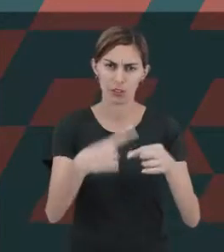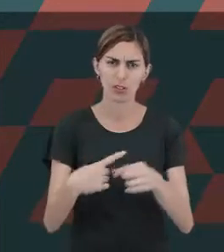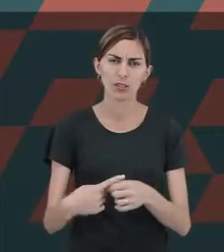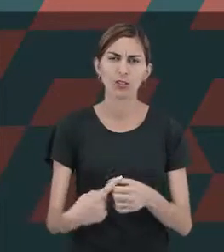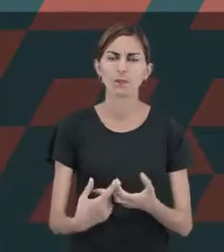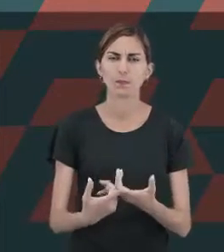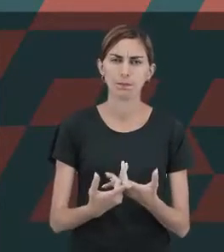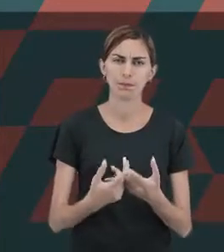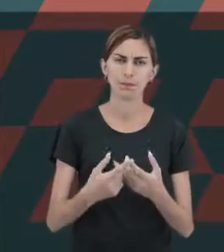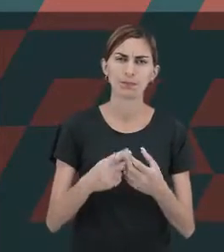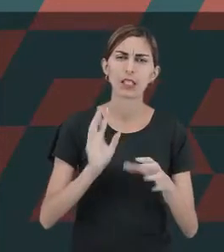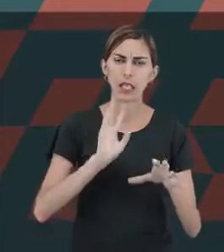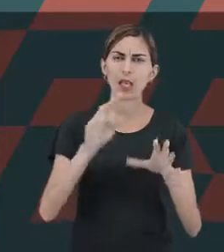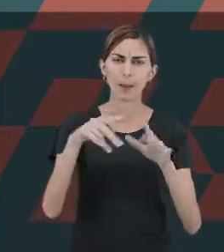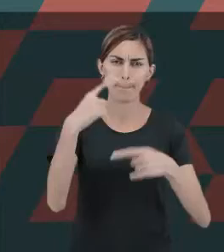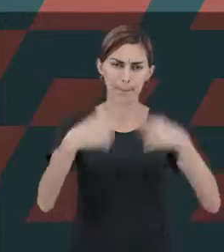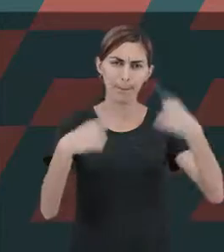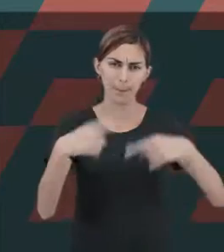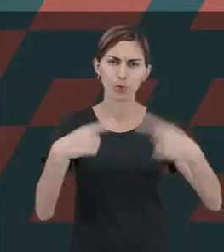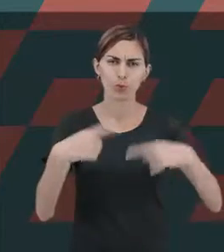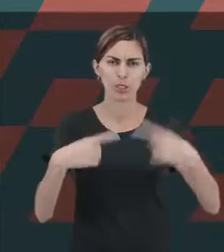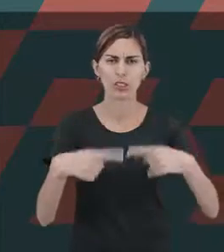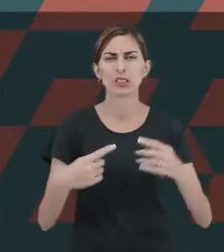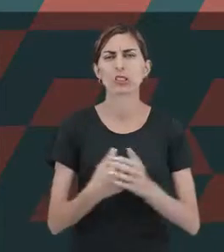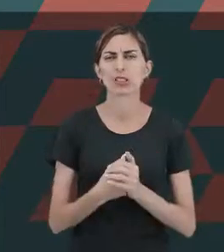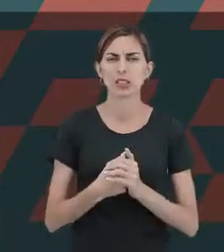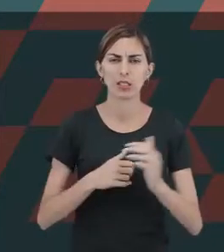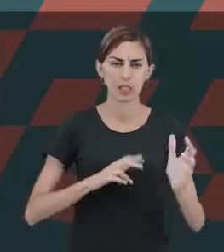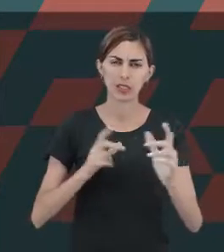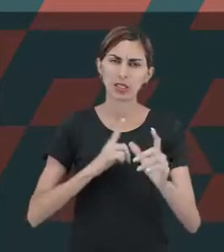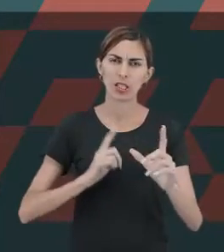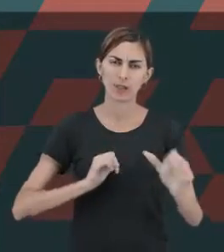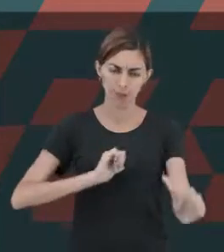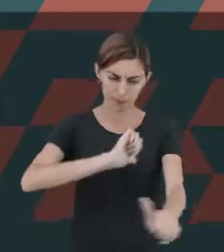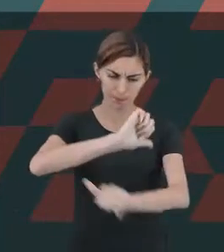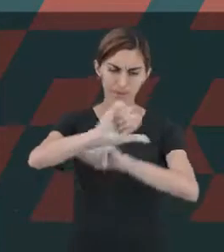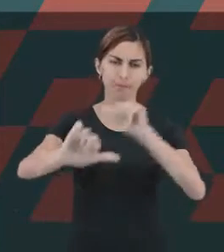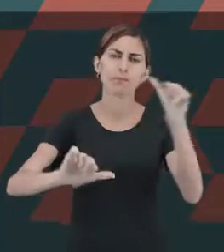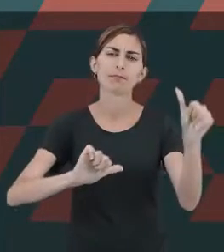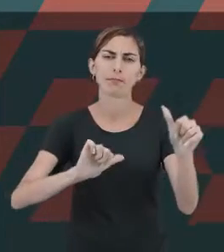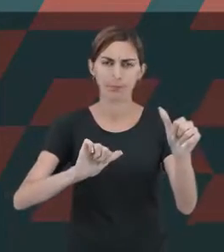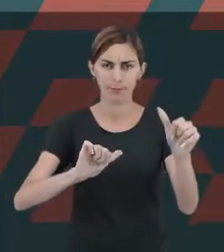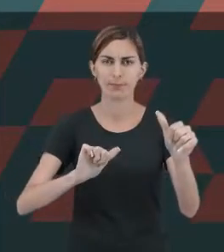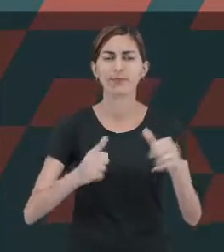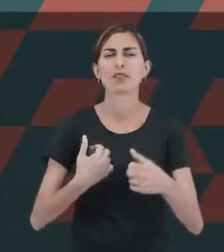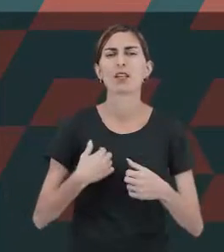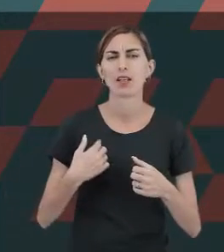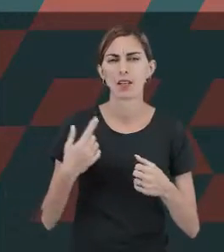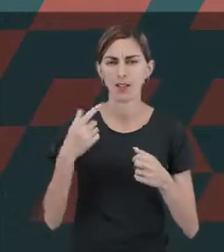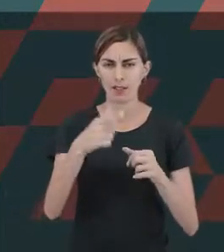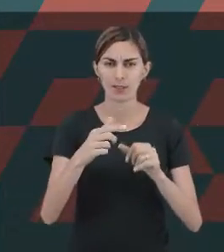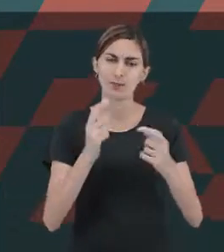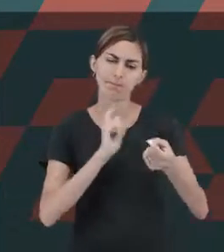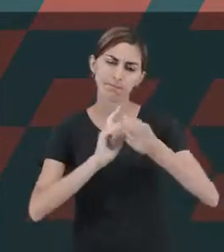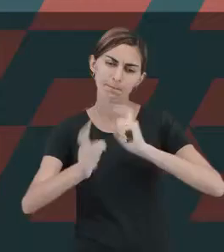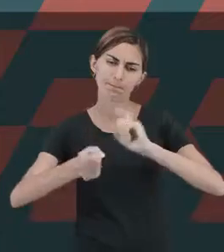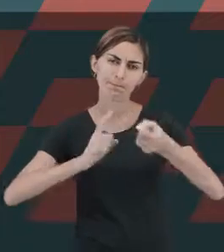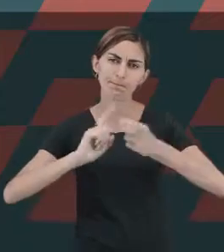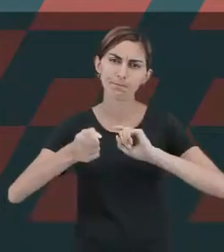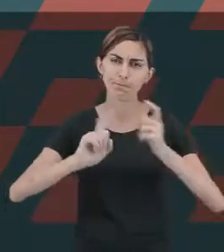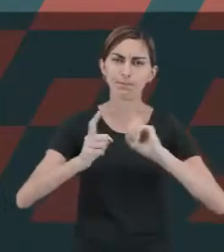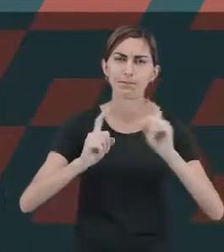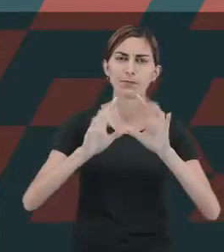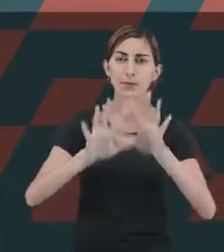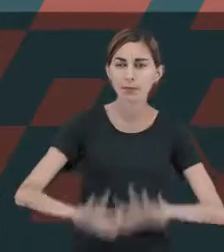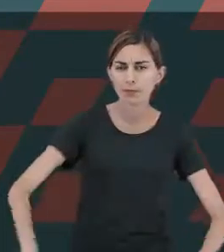dessas políticas tiveram grandes transformações e levaram essa discussão para